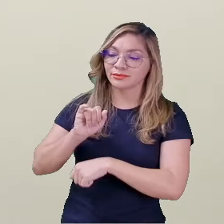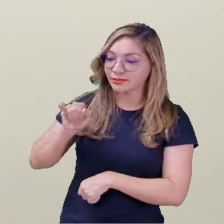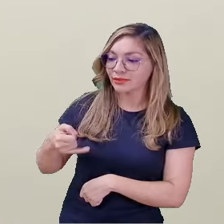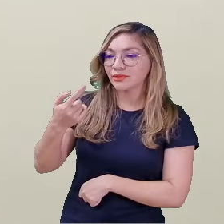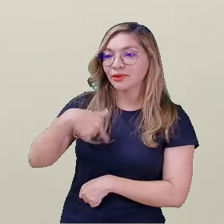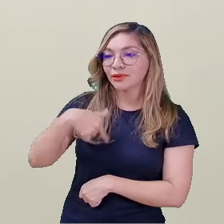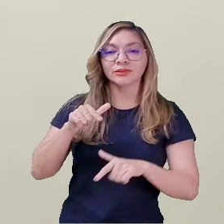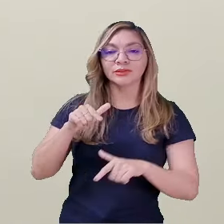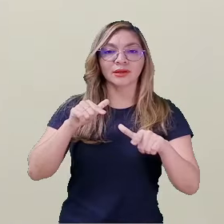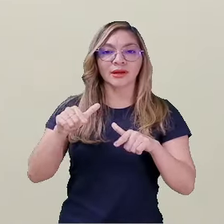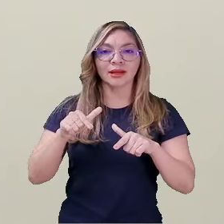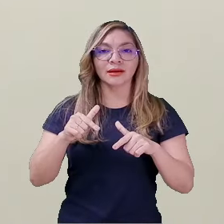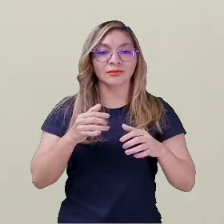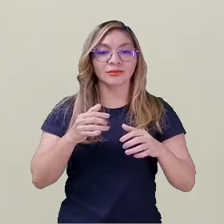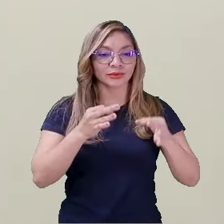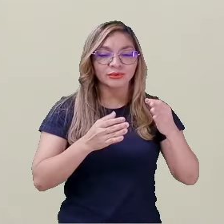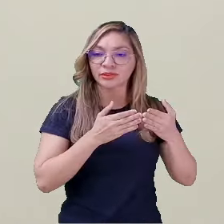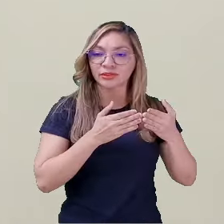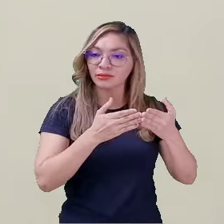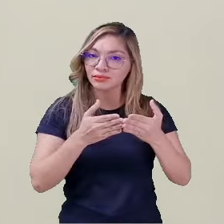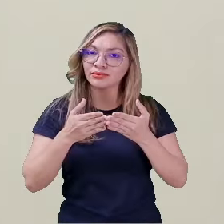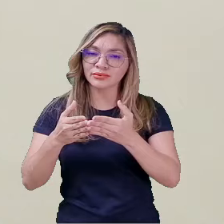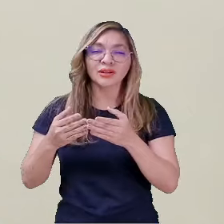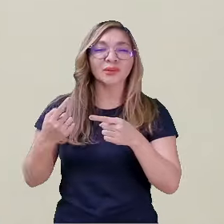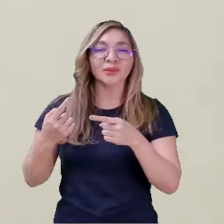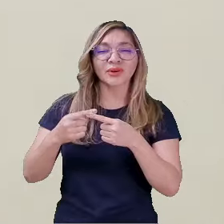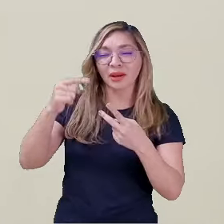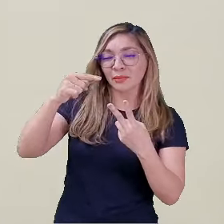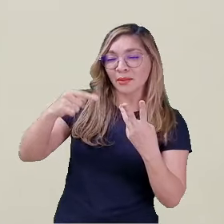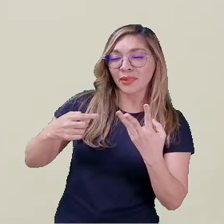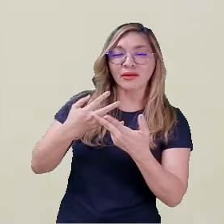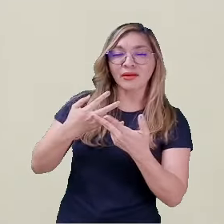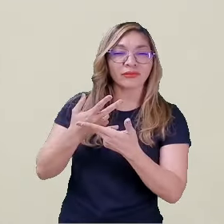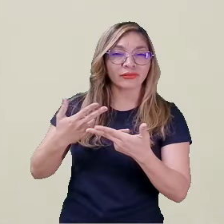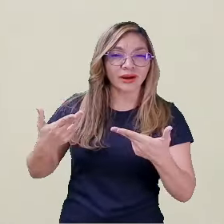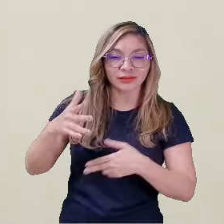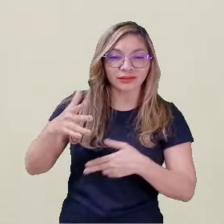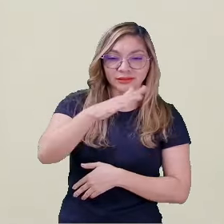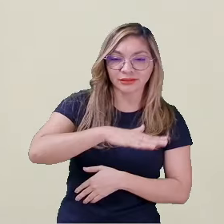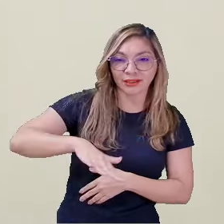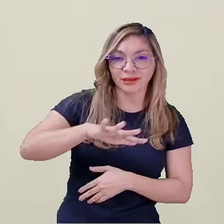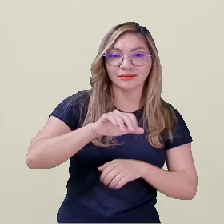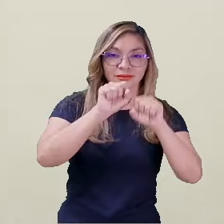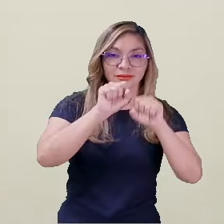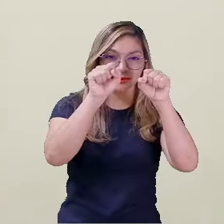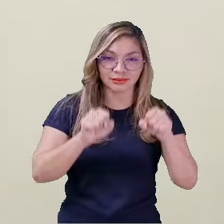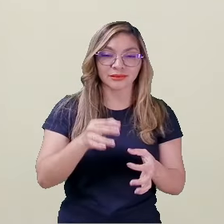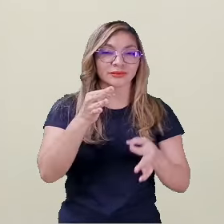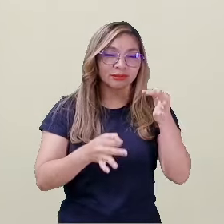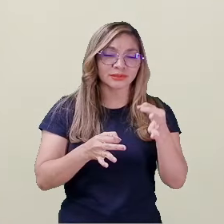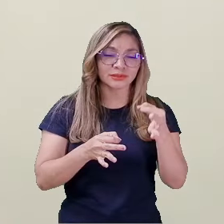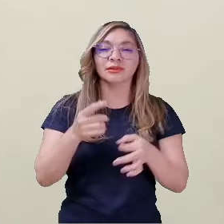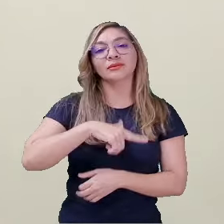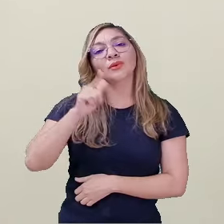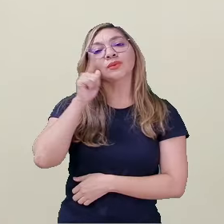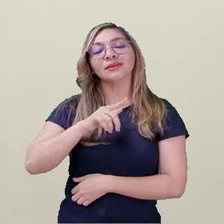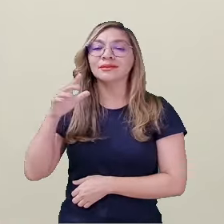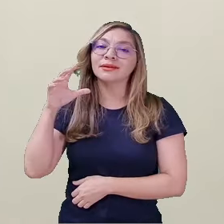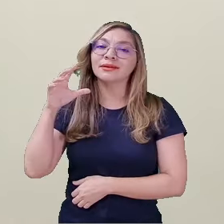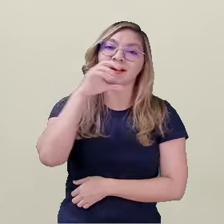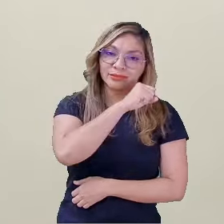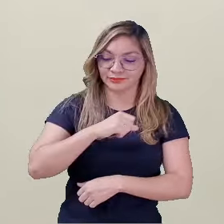itinerante, porque como a gente engloba vários parceiros do sistema de justiça, a gente consegue dar essa celeridade, né? No mesmo